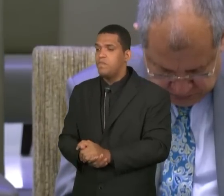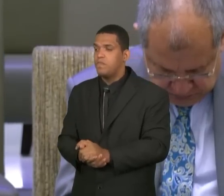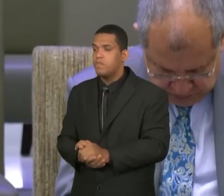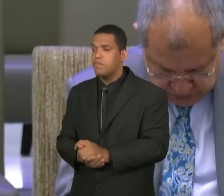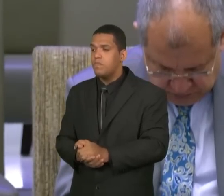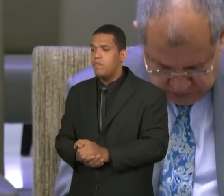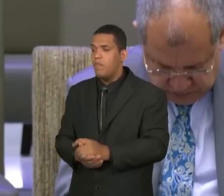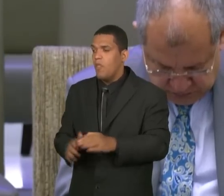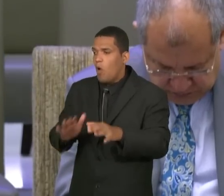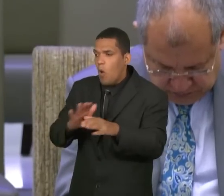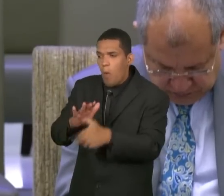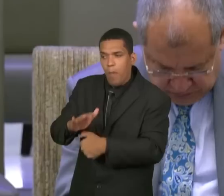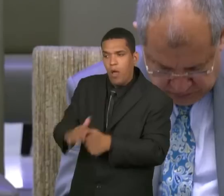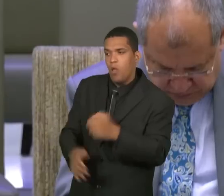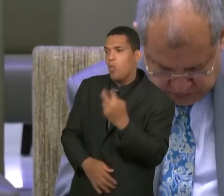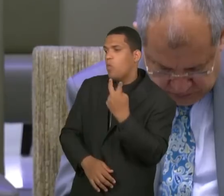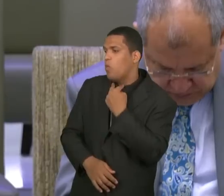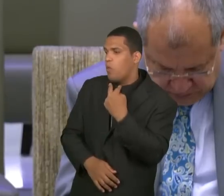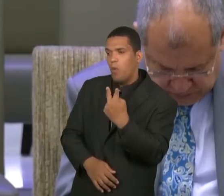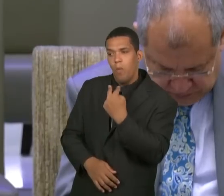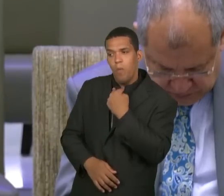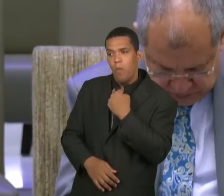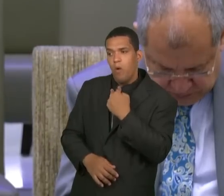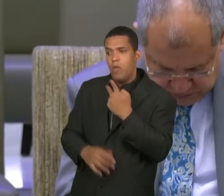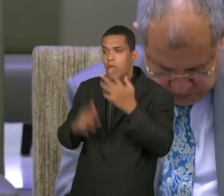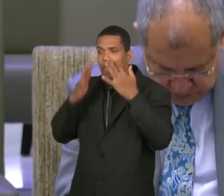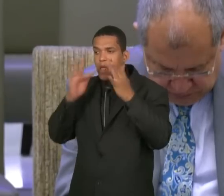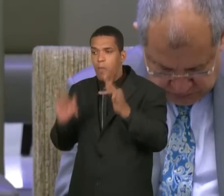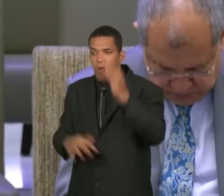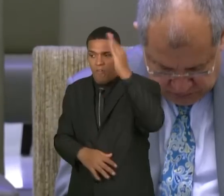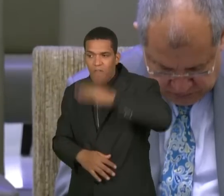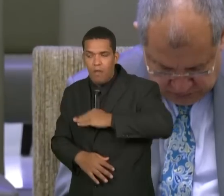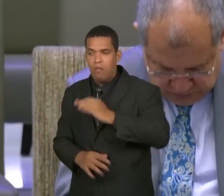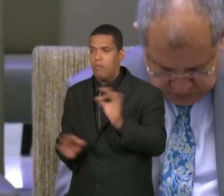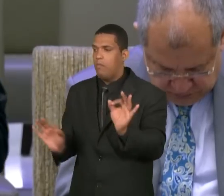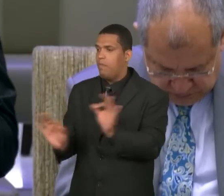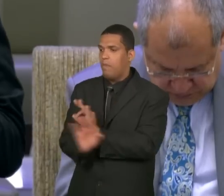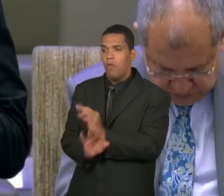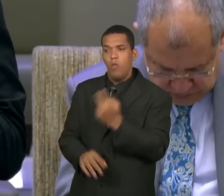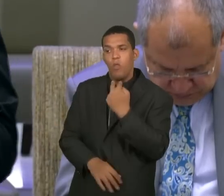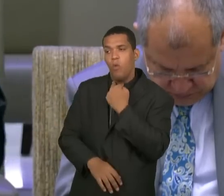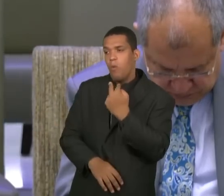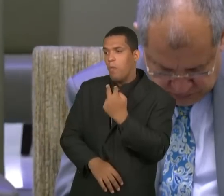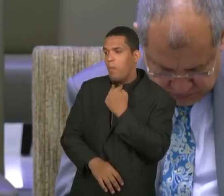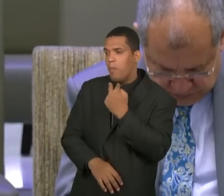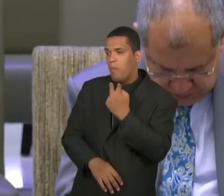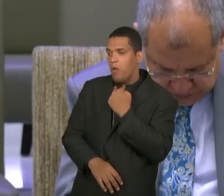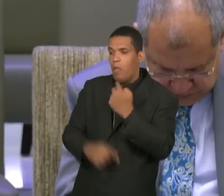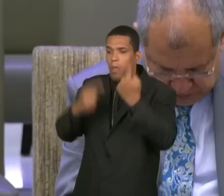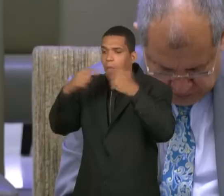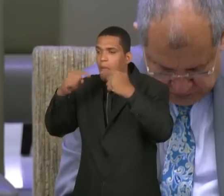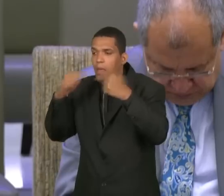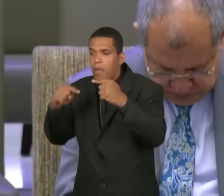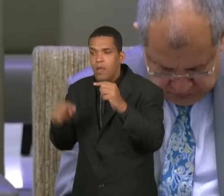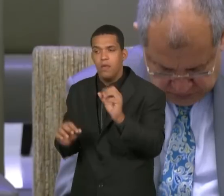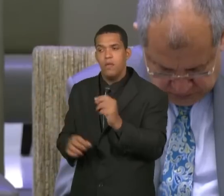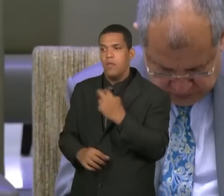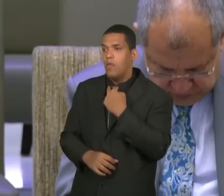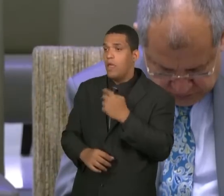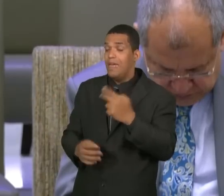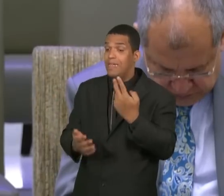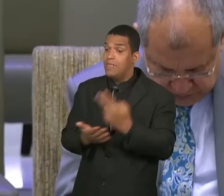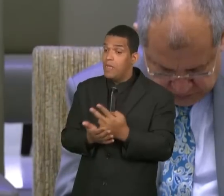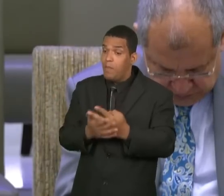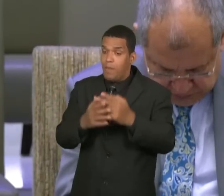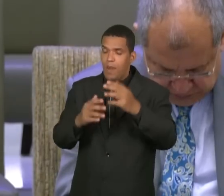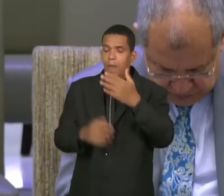furte não de falso testemunho não defrau de ninguém honre o seu pai